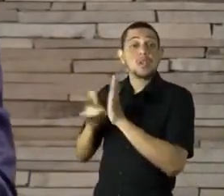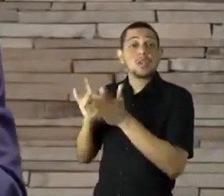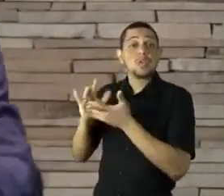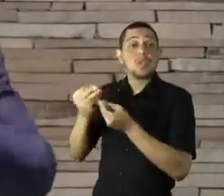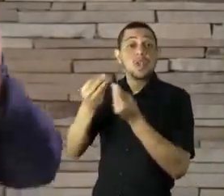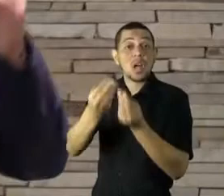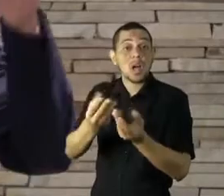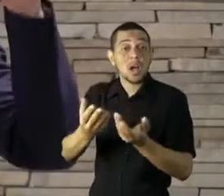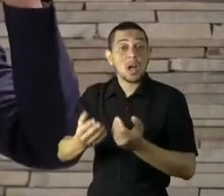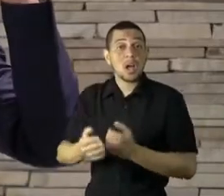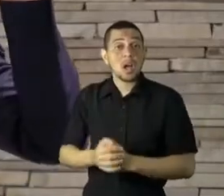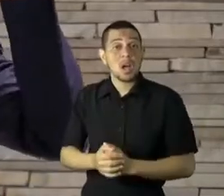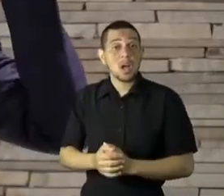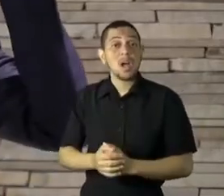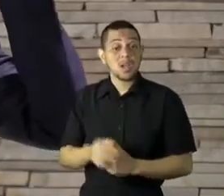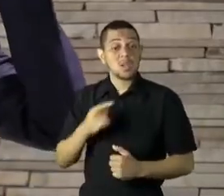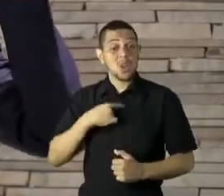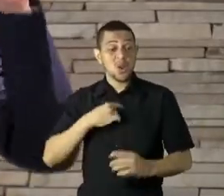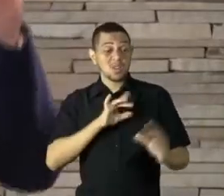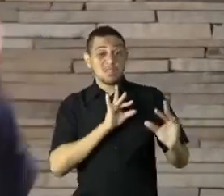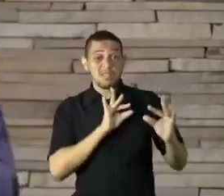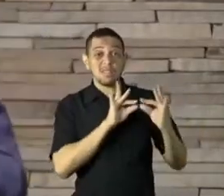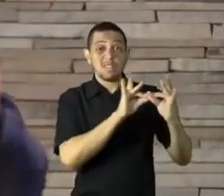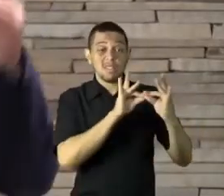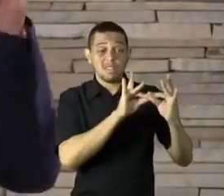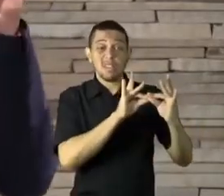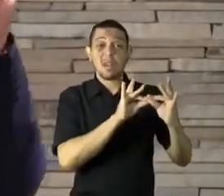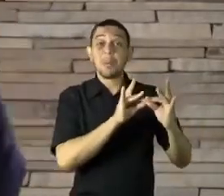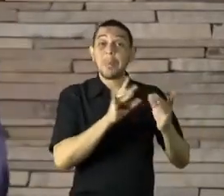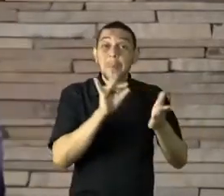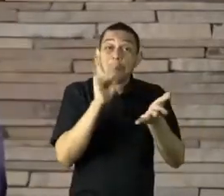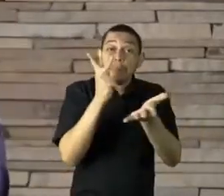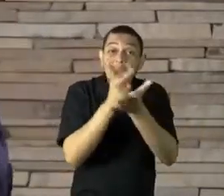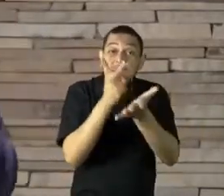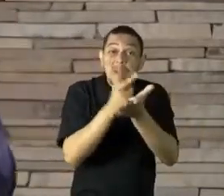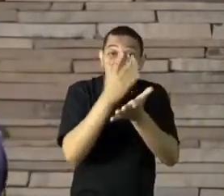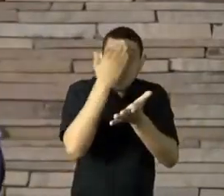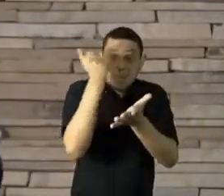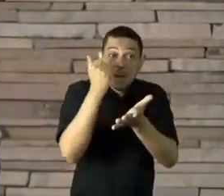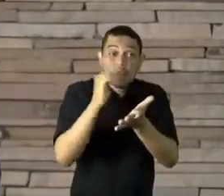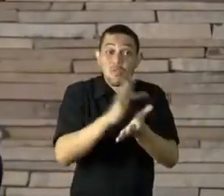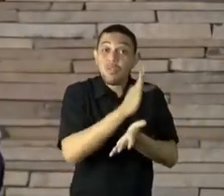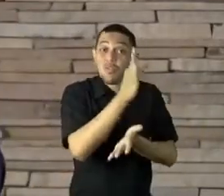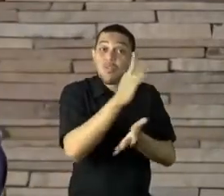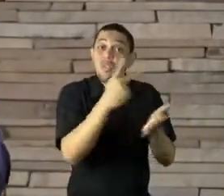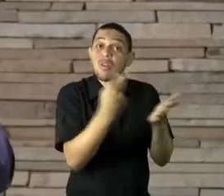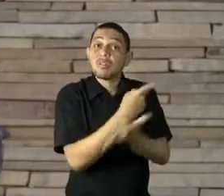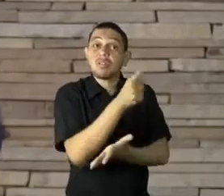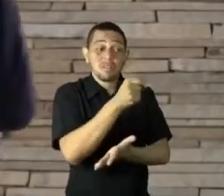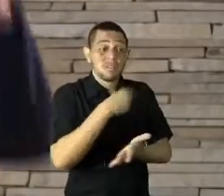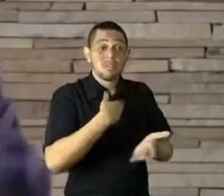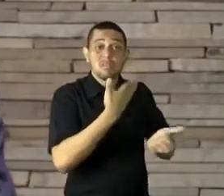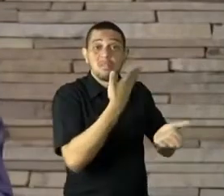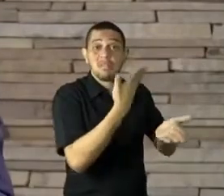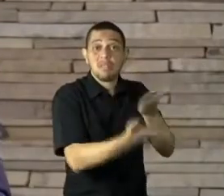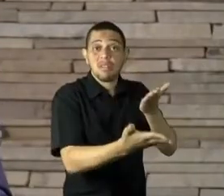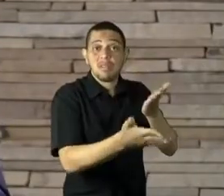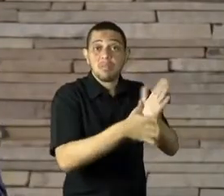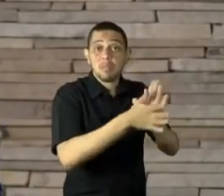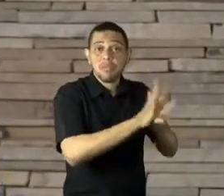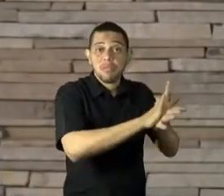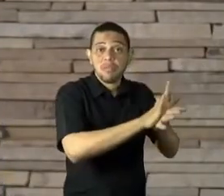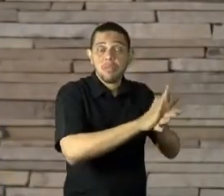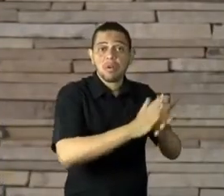mesmo sabendo que elas vão nos levar para um poço profundo e escuro justamente oposto de onde Jesus quer nos